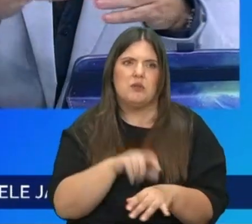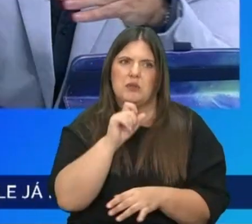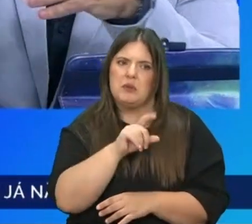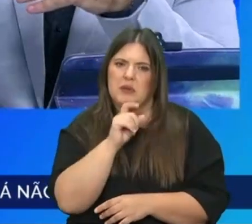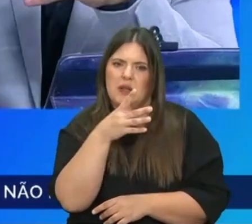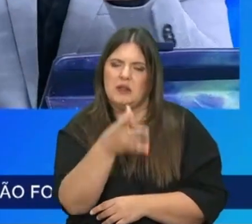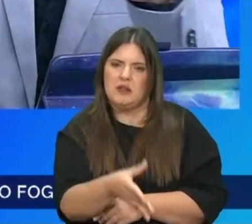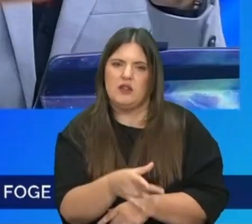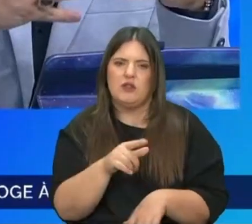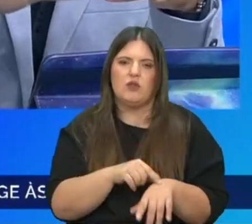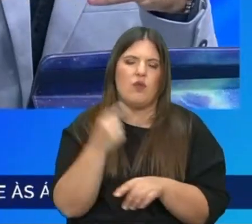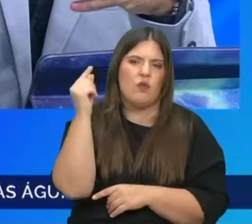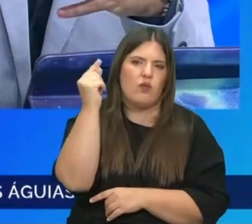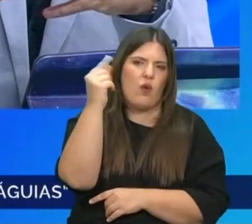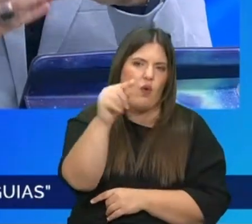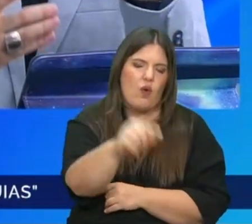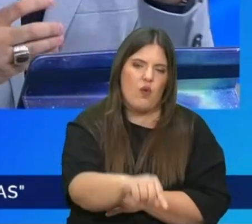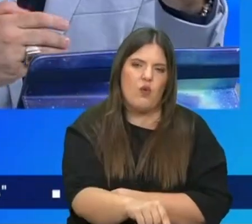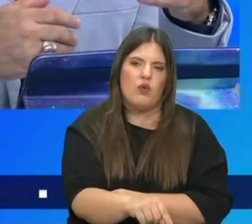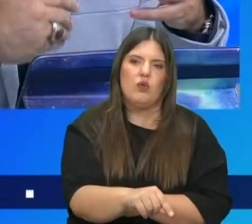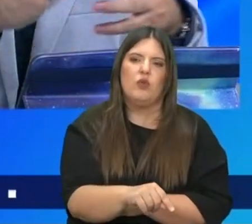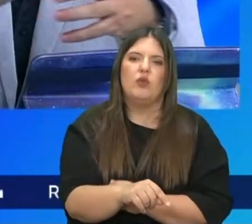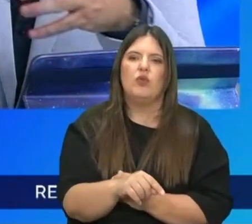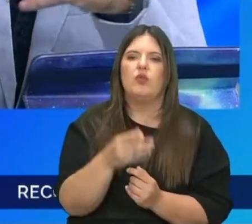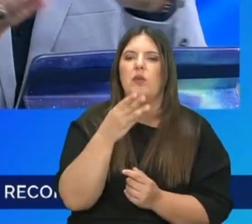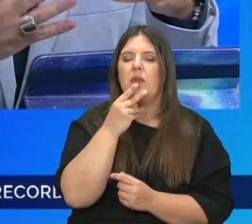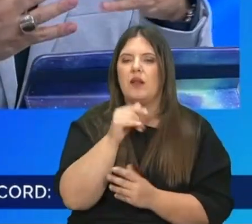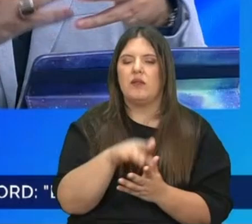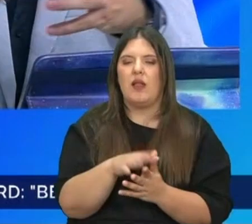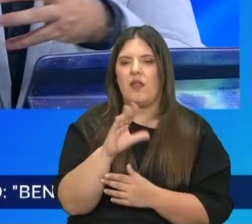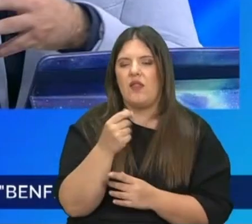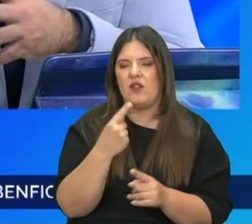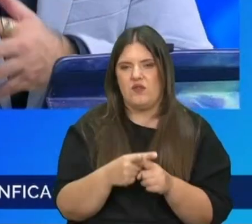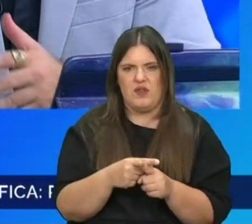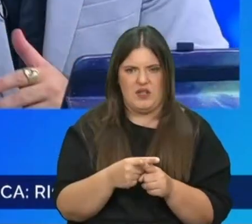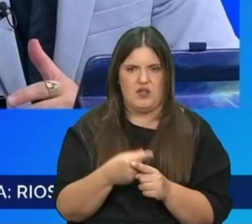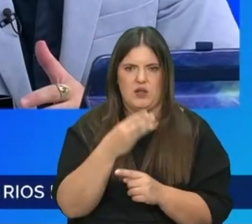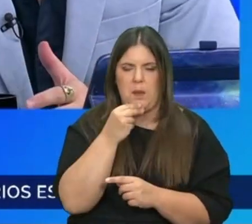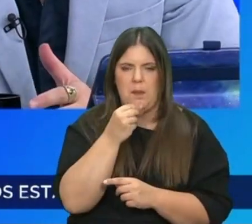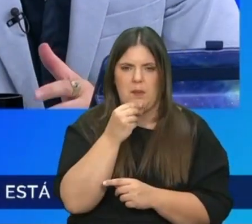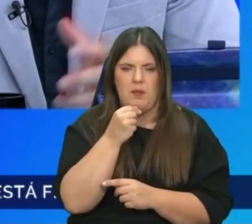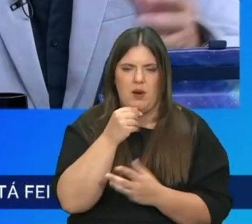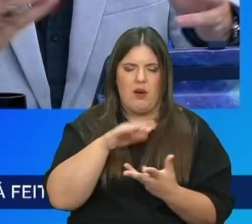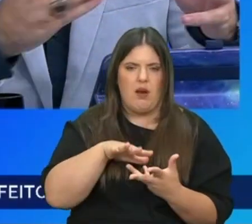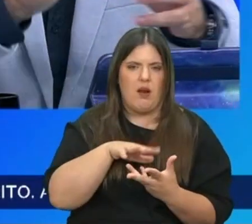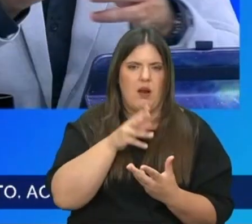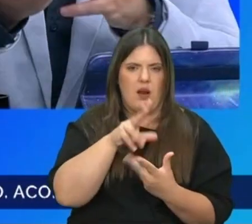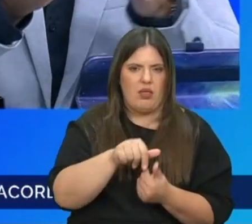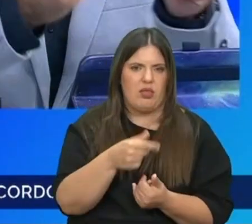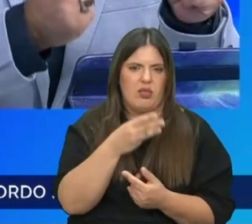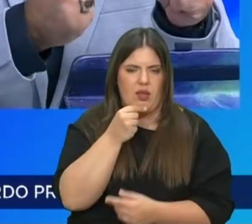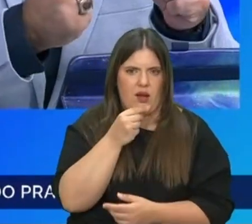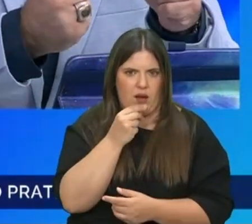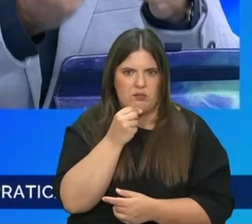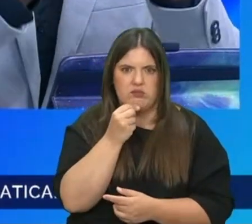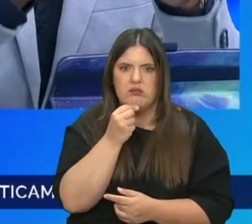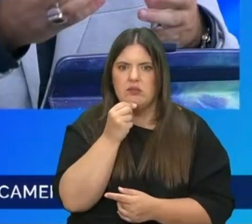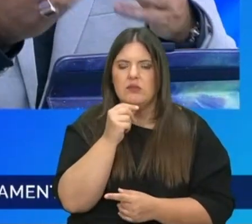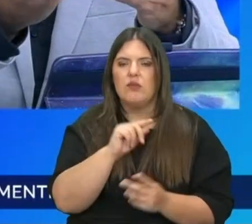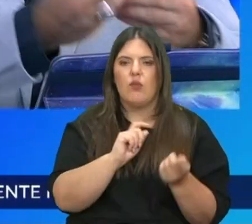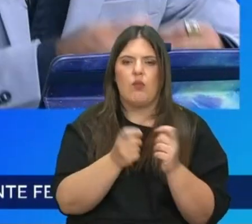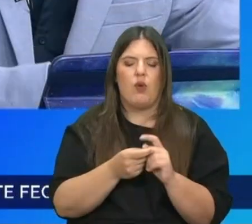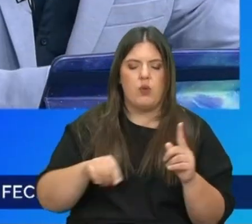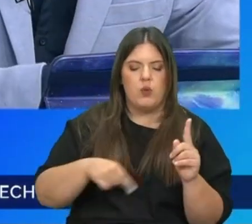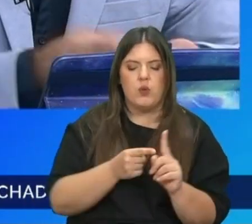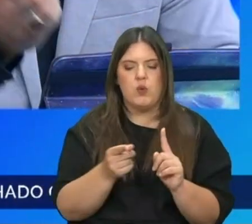que nos confins do Sistema Solar talvez uma superterra, 10 vezes a massa da Terra, pode existir mesmo lá no fundo e que altera gravitacionalmente estes